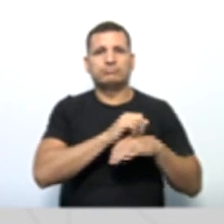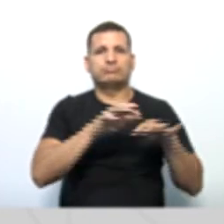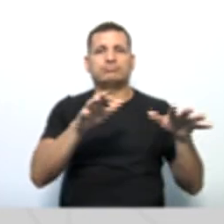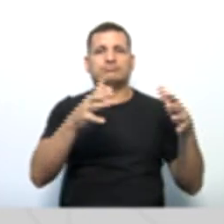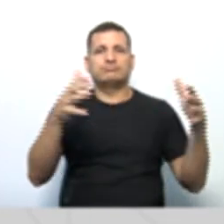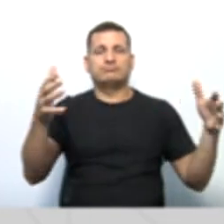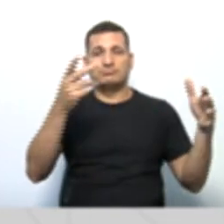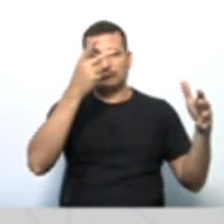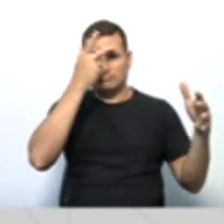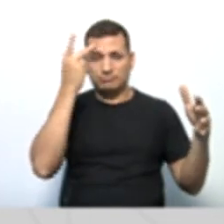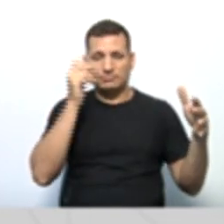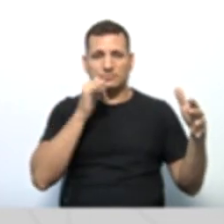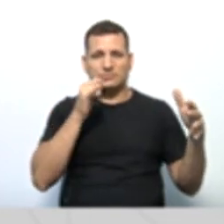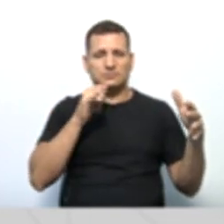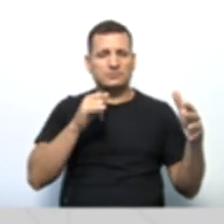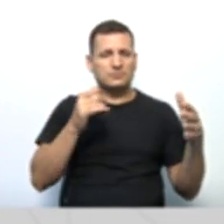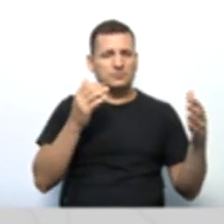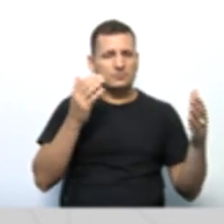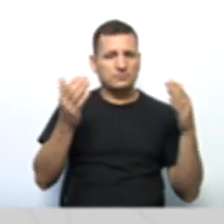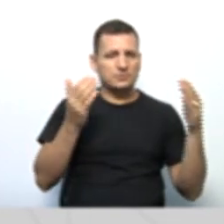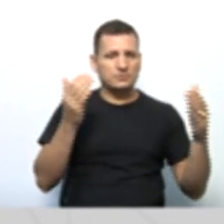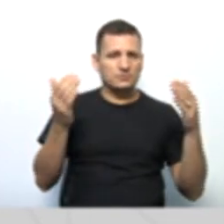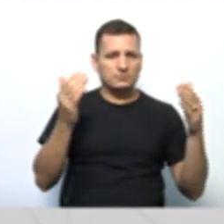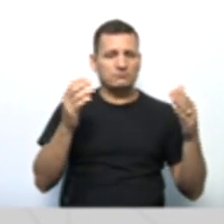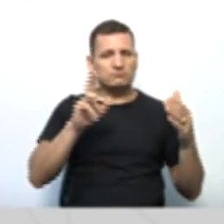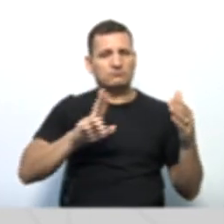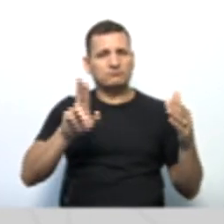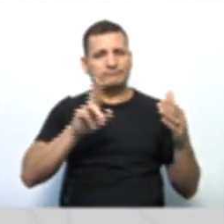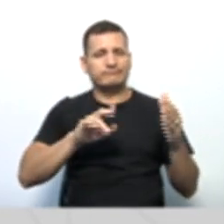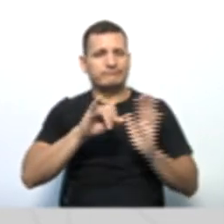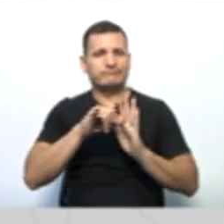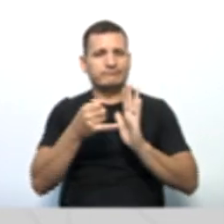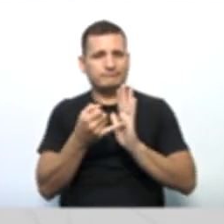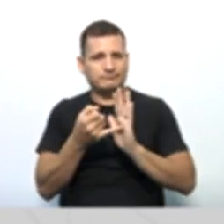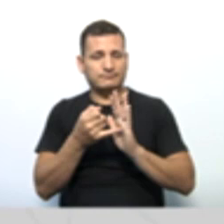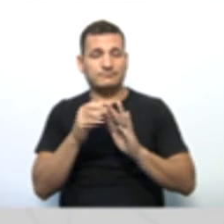lógica utilitarista, essa seria a justificativa.